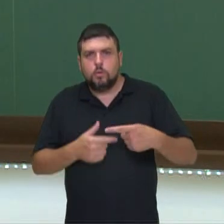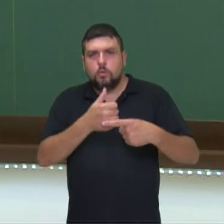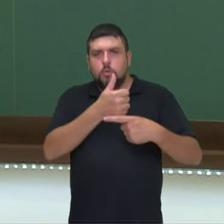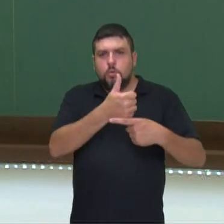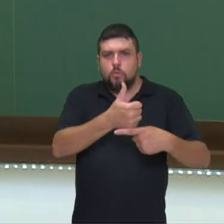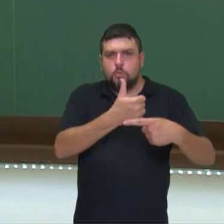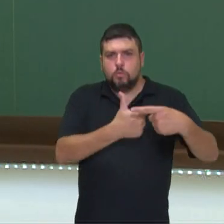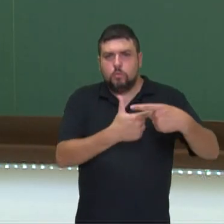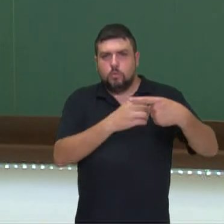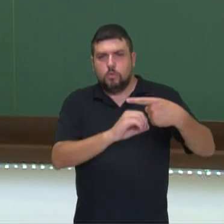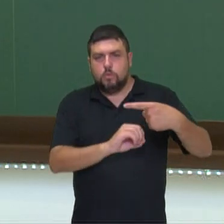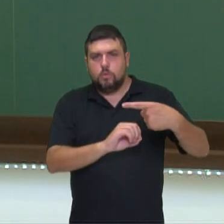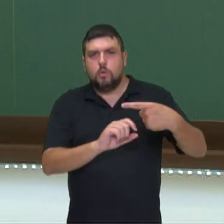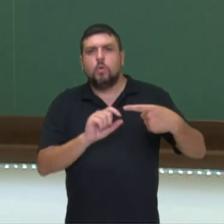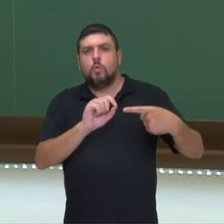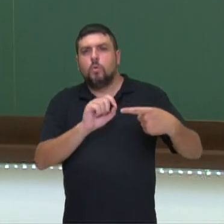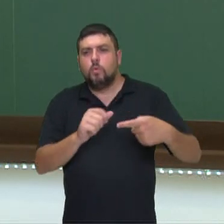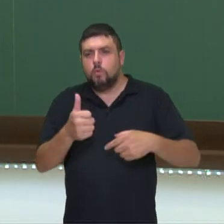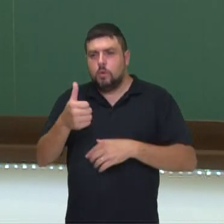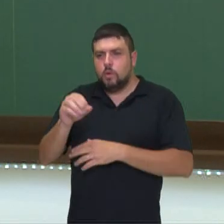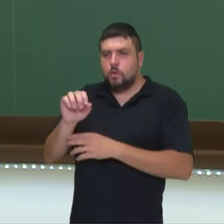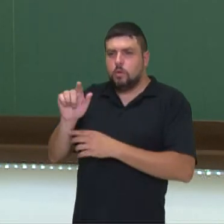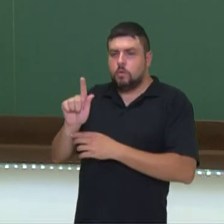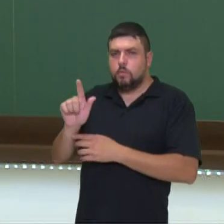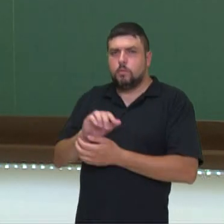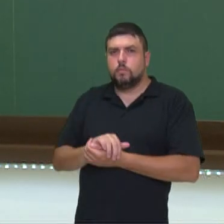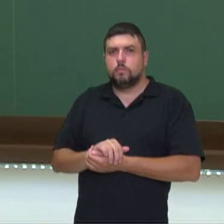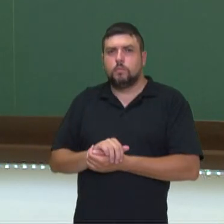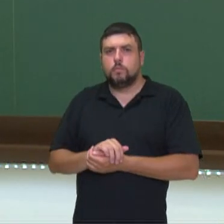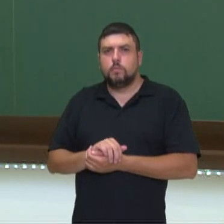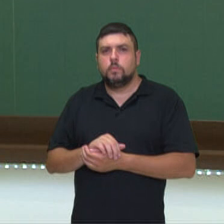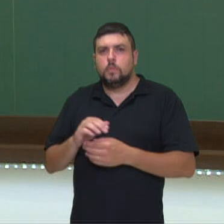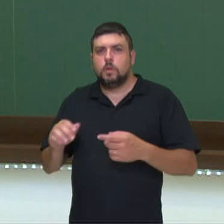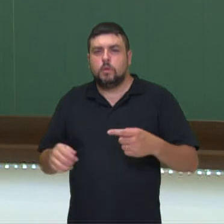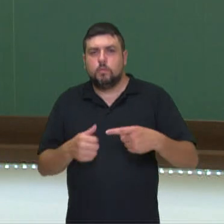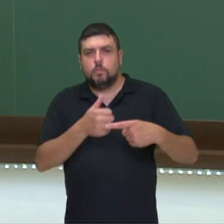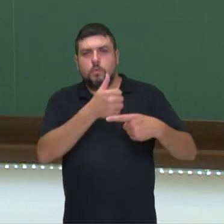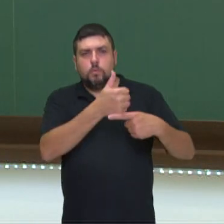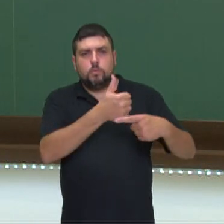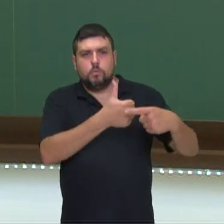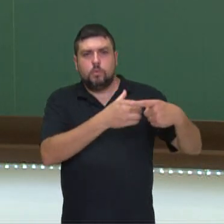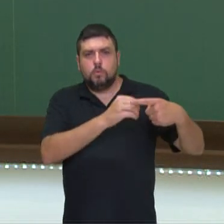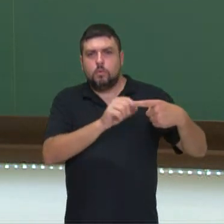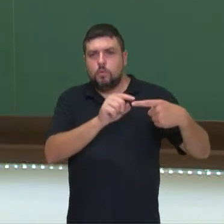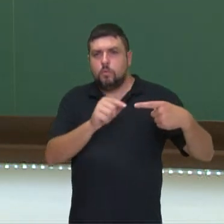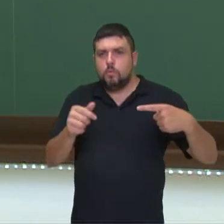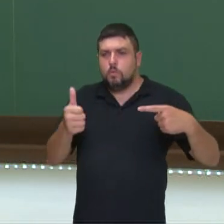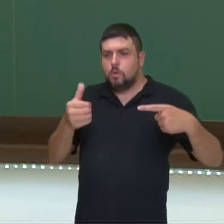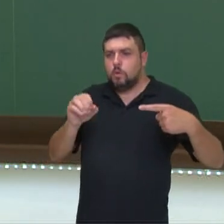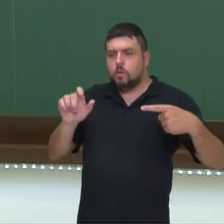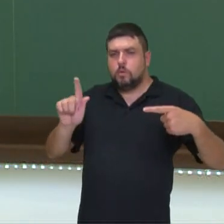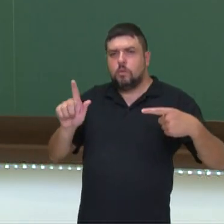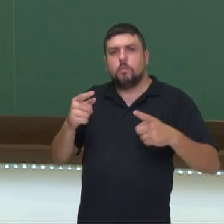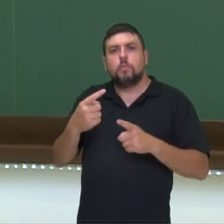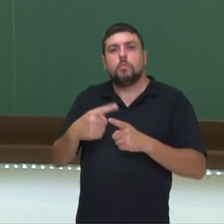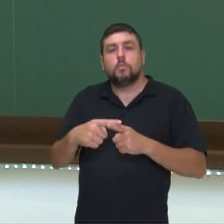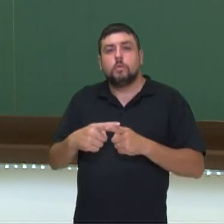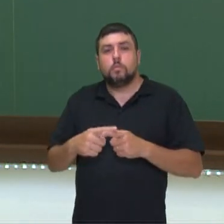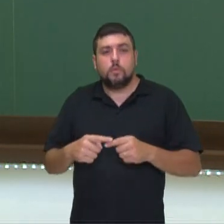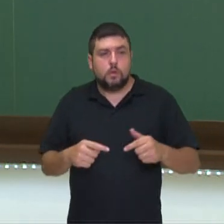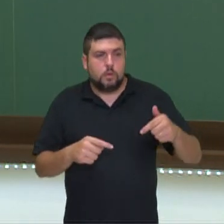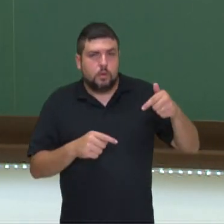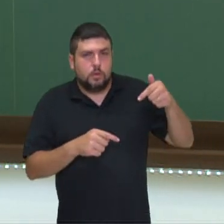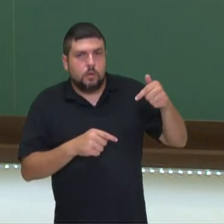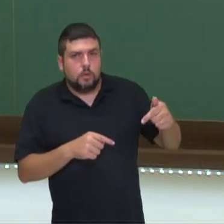gramas. Aqui eu fiz diferente. Eu peguei 1/20 valendo 10 gramas, por quê? Se eu tenho 7 pedaços valendo 70